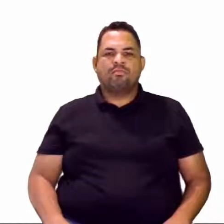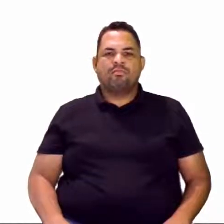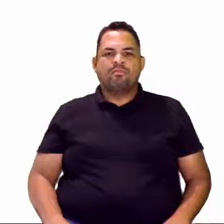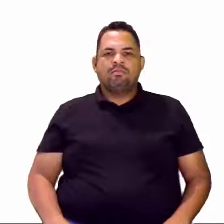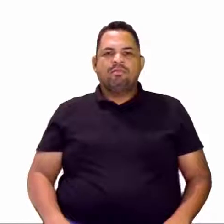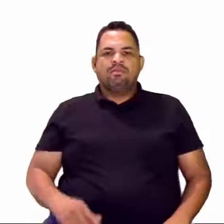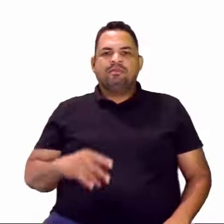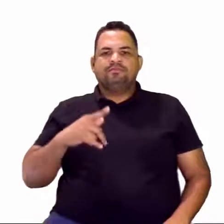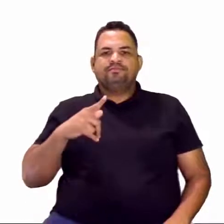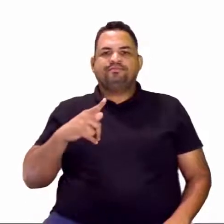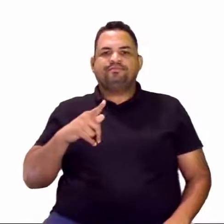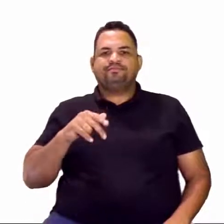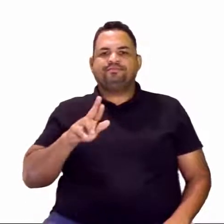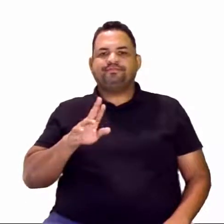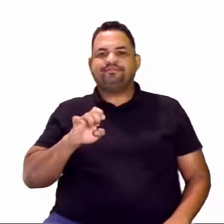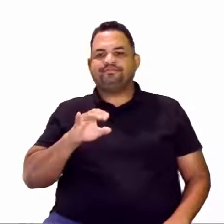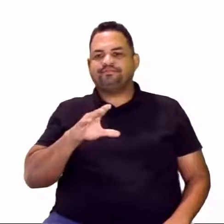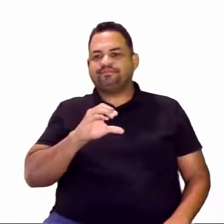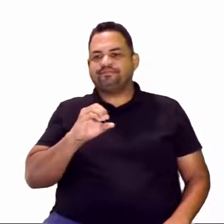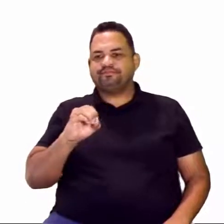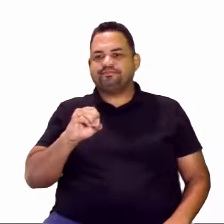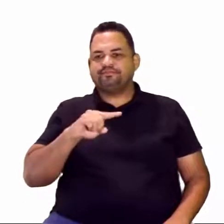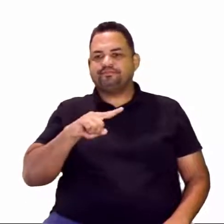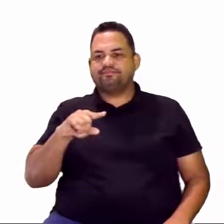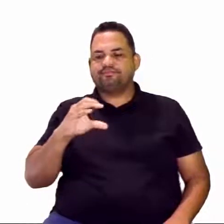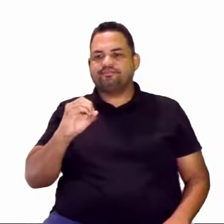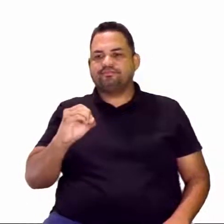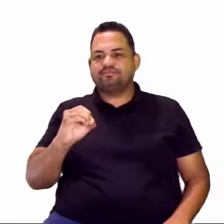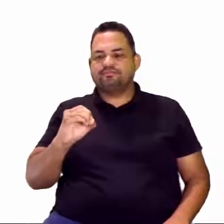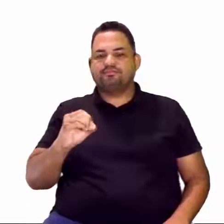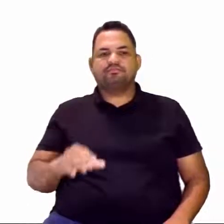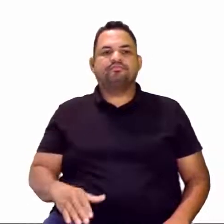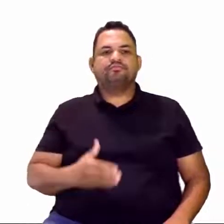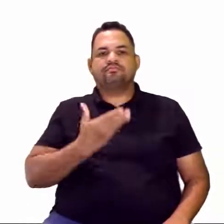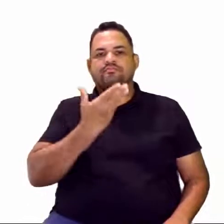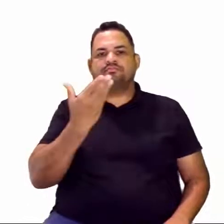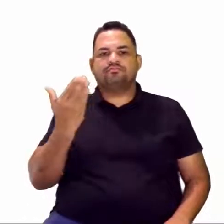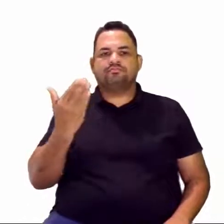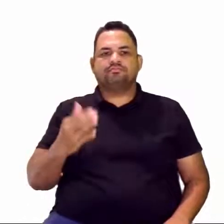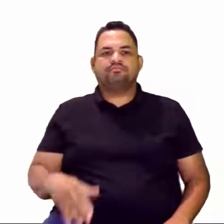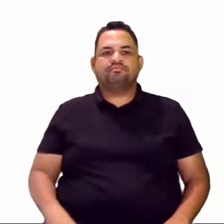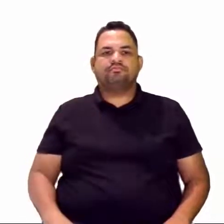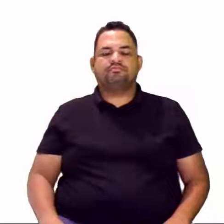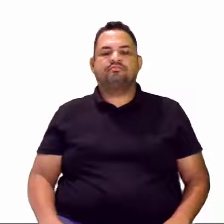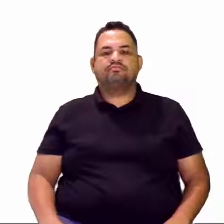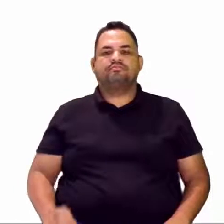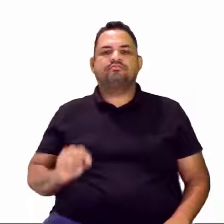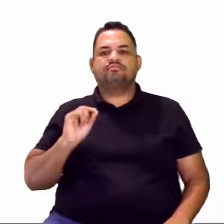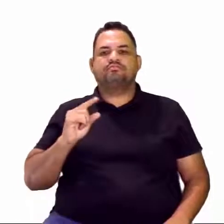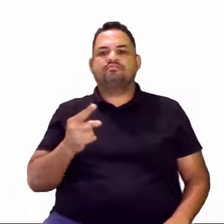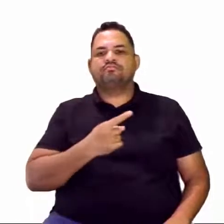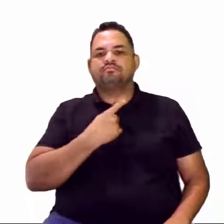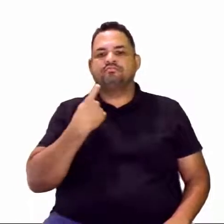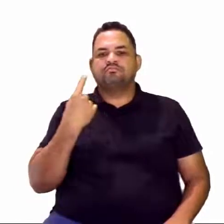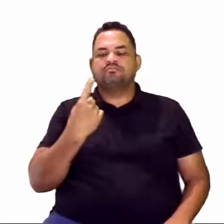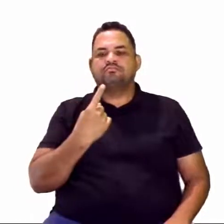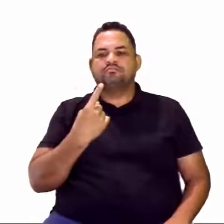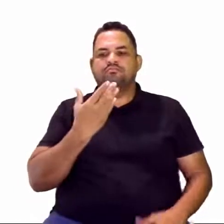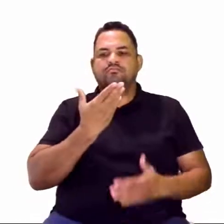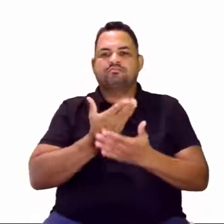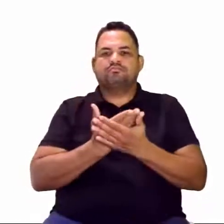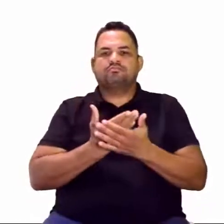Já sobre a outra grandeza denominada de pressão, o que nós vimos é